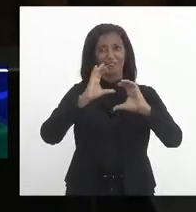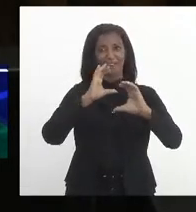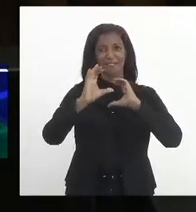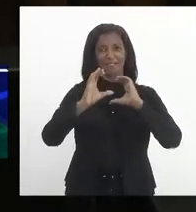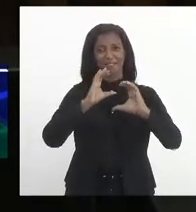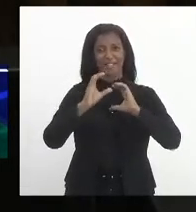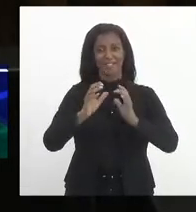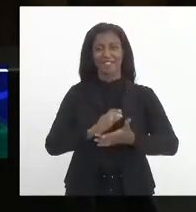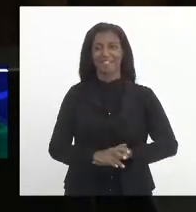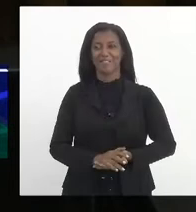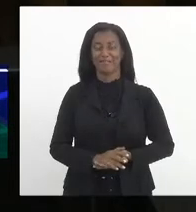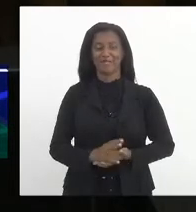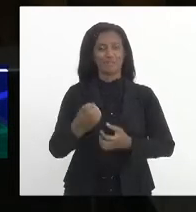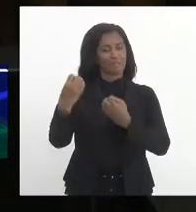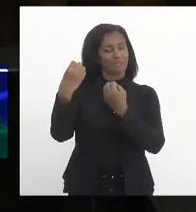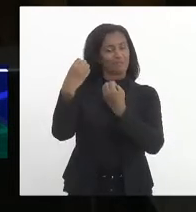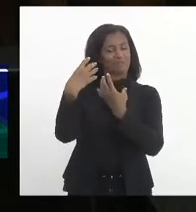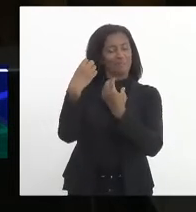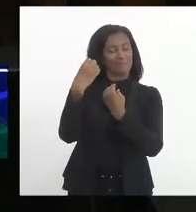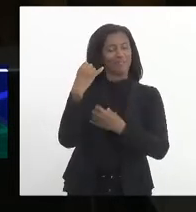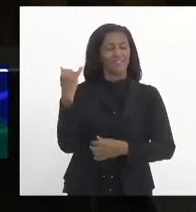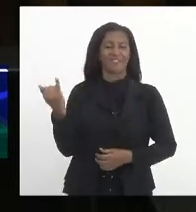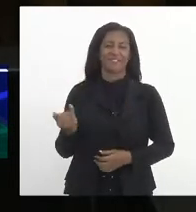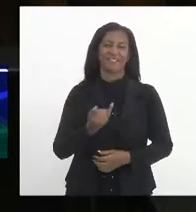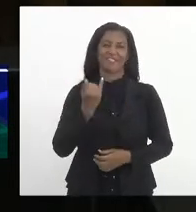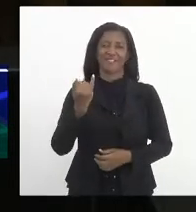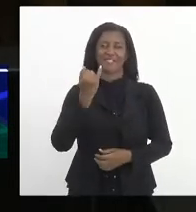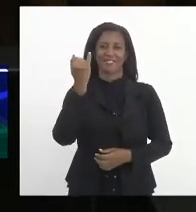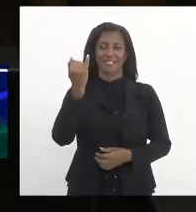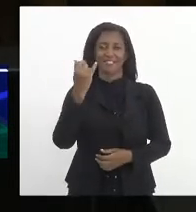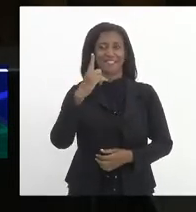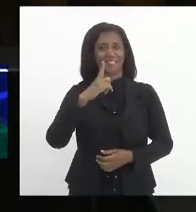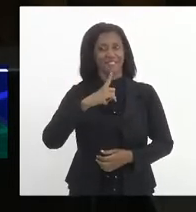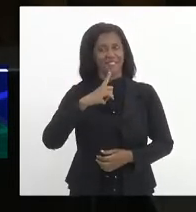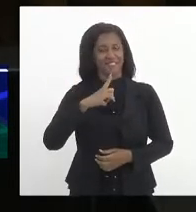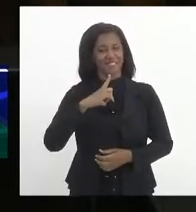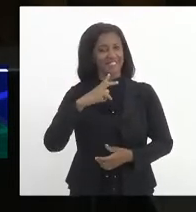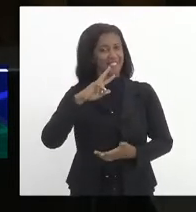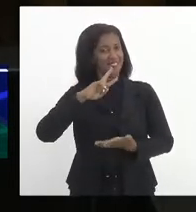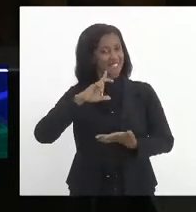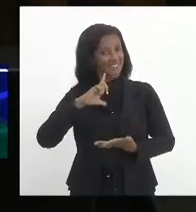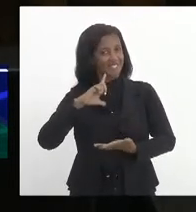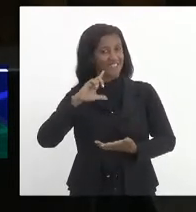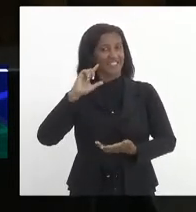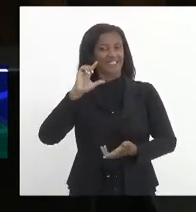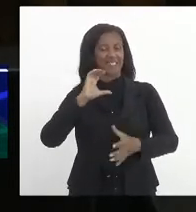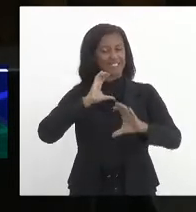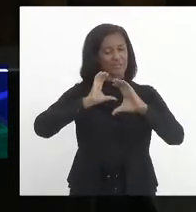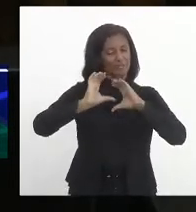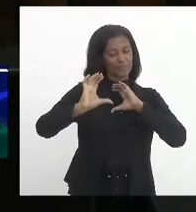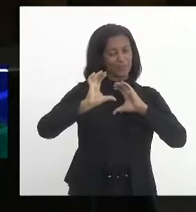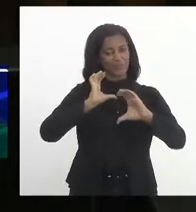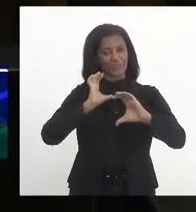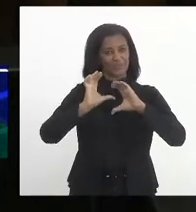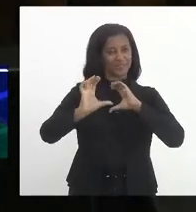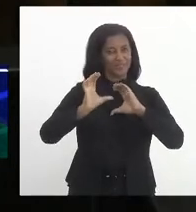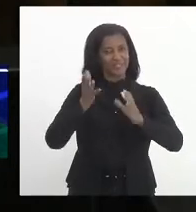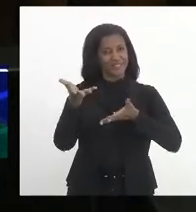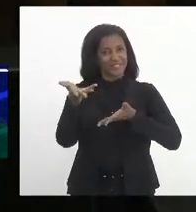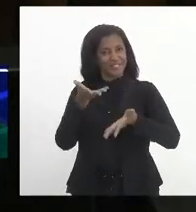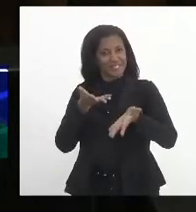e nos ensina como é importante a gente tem essa versatilidade de comunicação